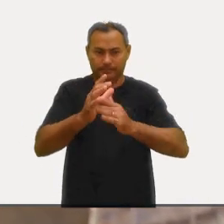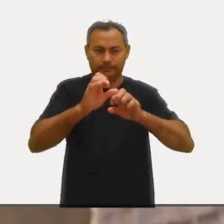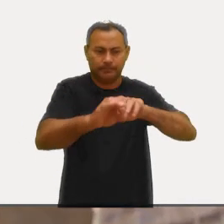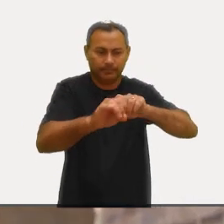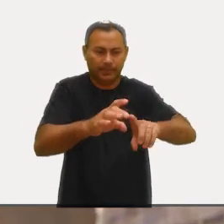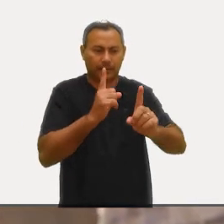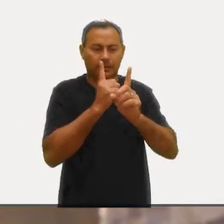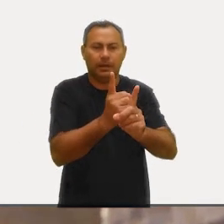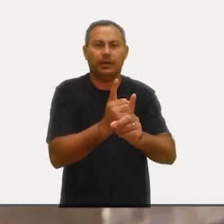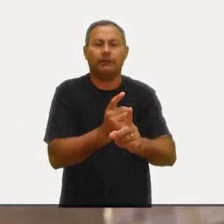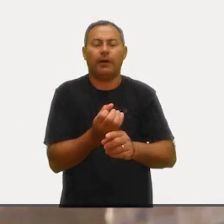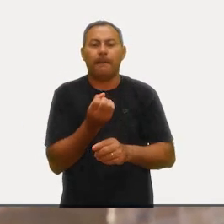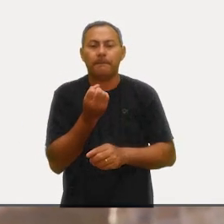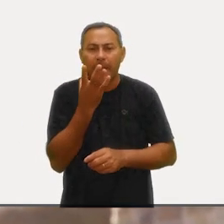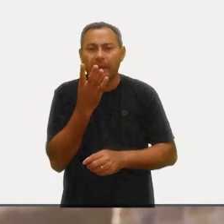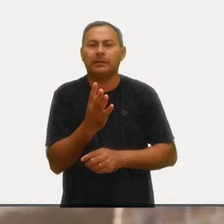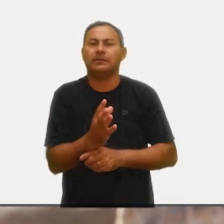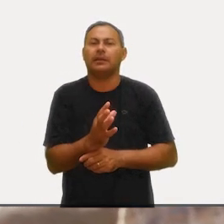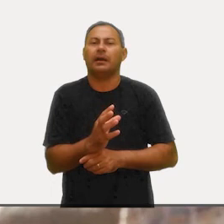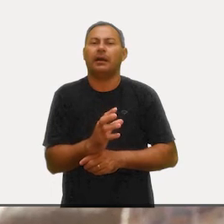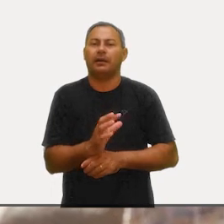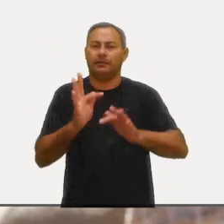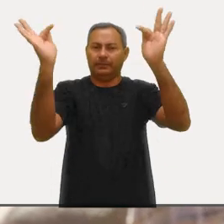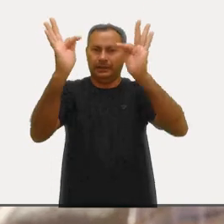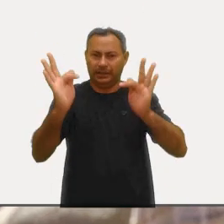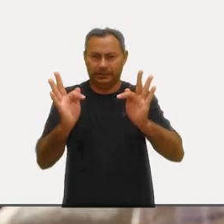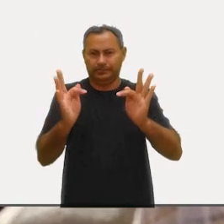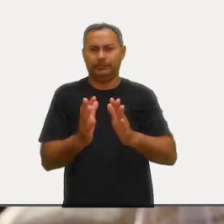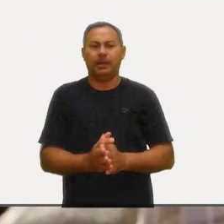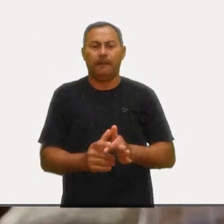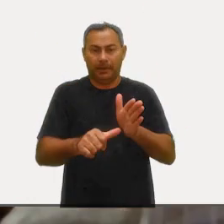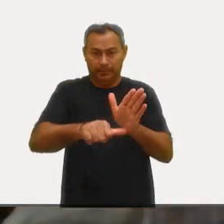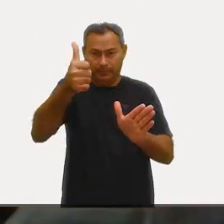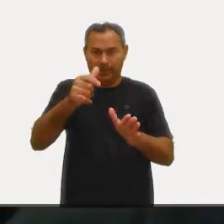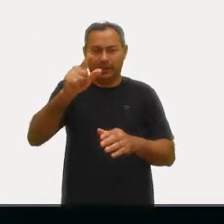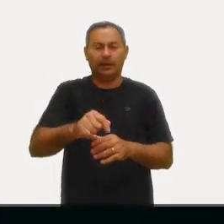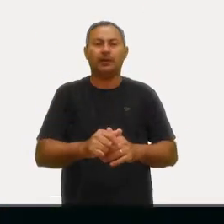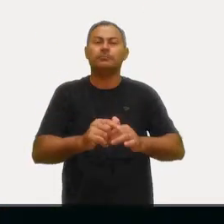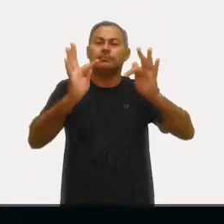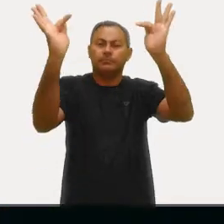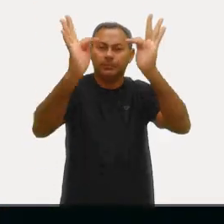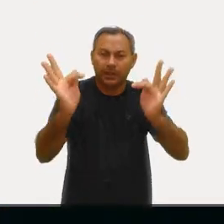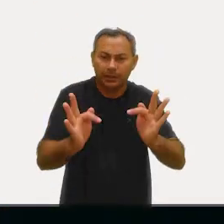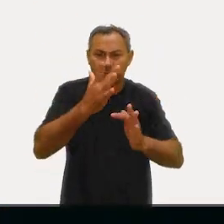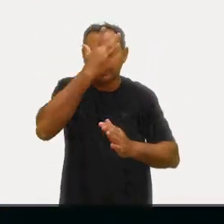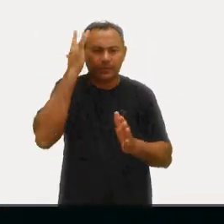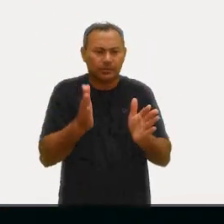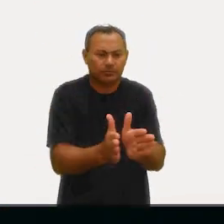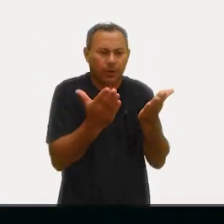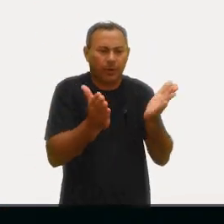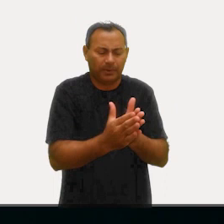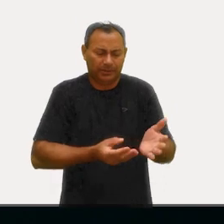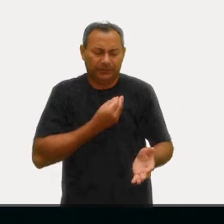Jesus ensinou aos discípulos foram as bem-aventuranças. E a primeira bem-aventurança foi: bem-aventurados